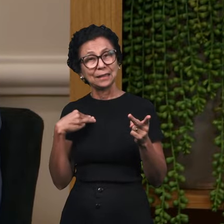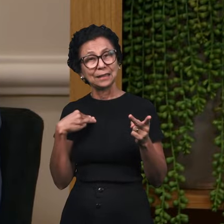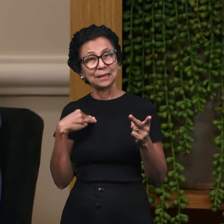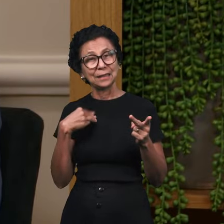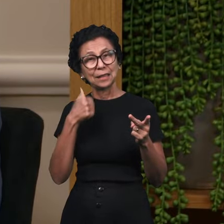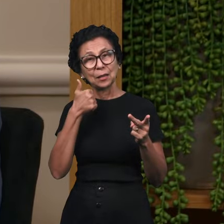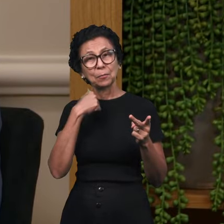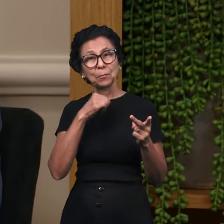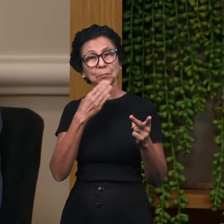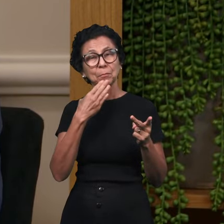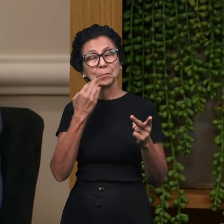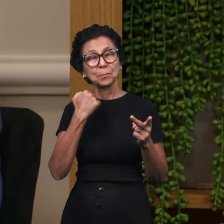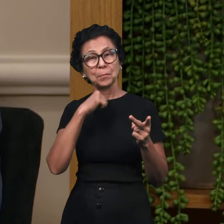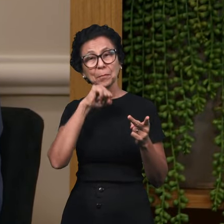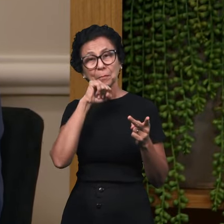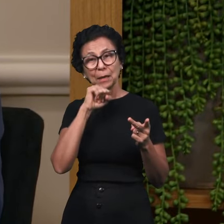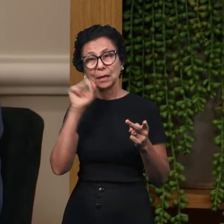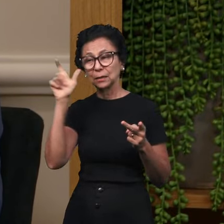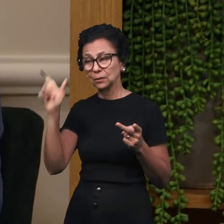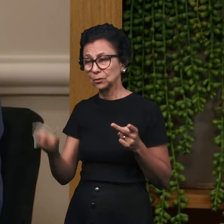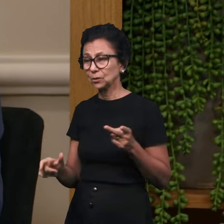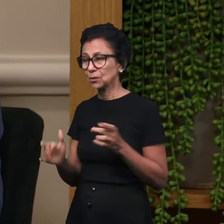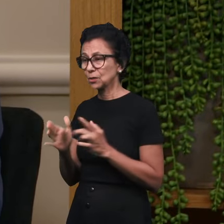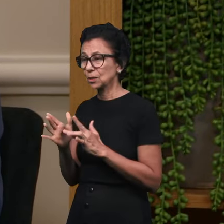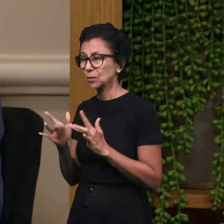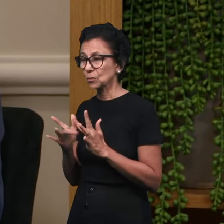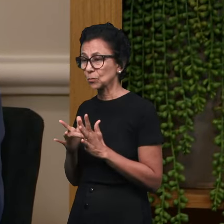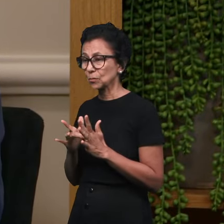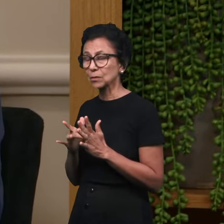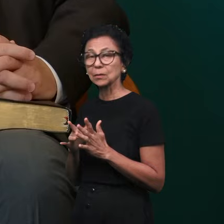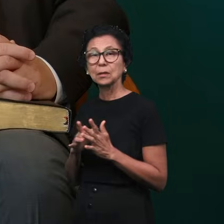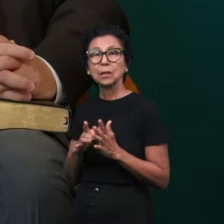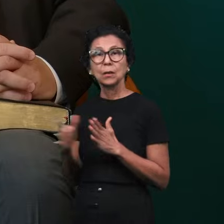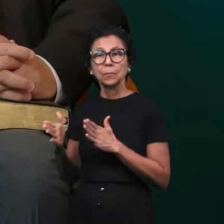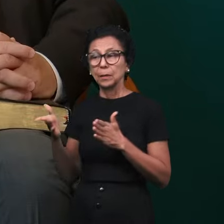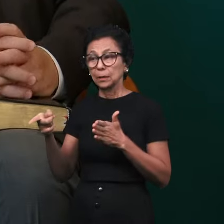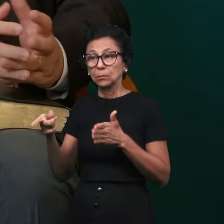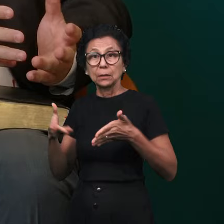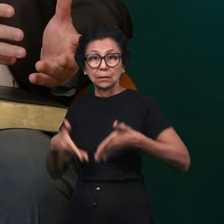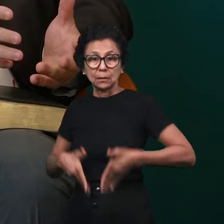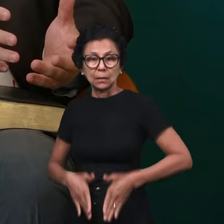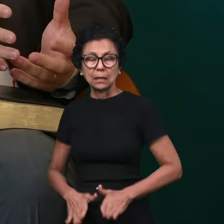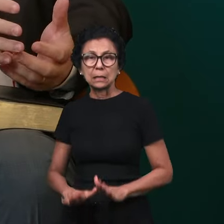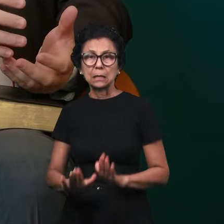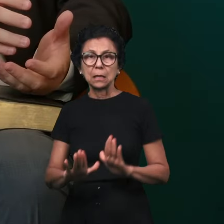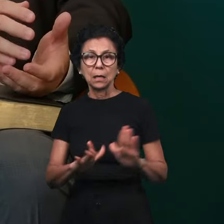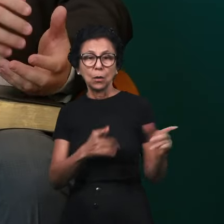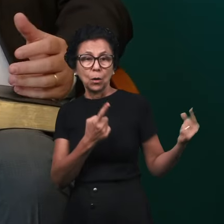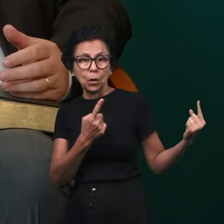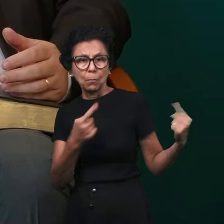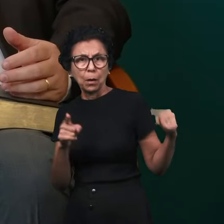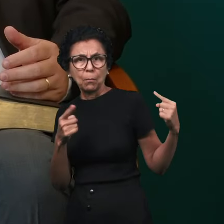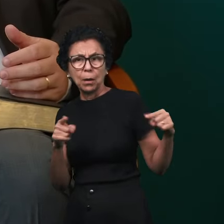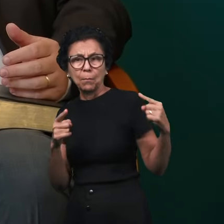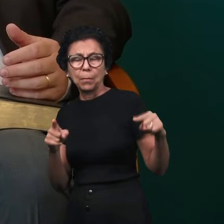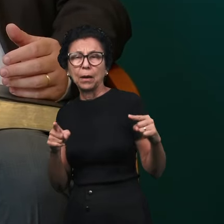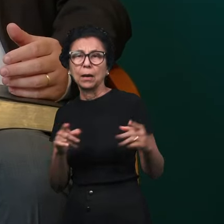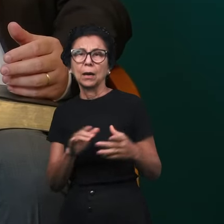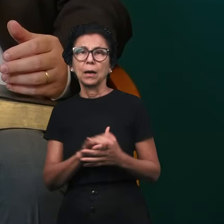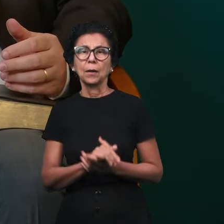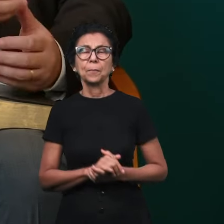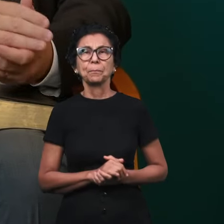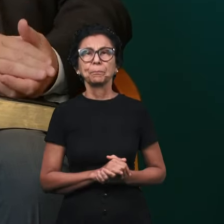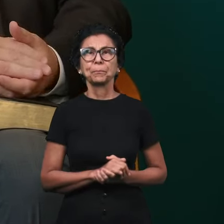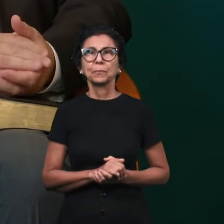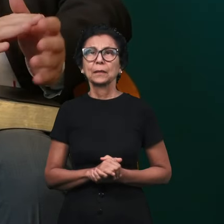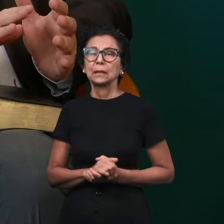nasceu, houve uma perseguição, né, pastor Arley? O que houve? Exatamente. Desde o início do nascimento de Jesus, quando Maria